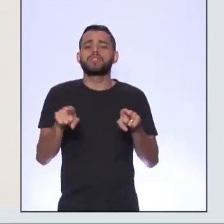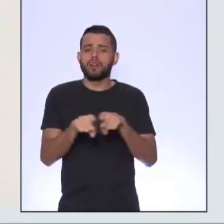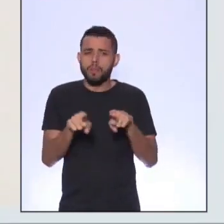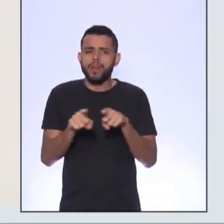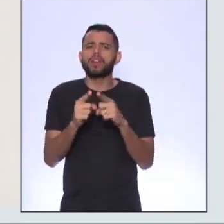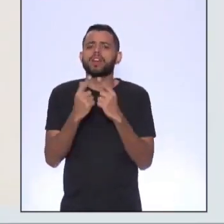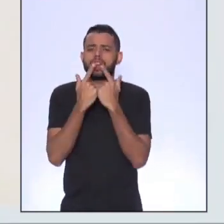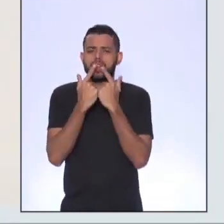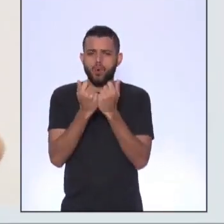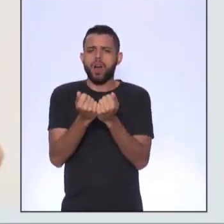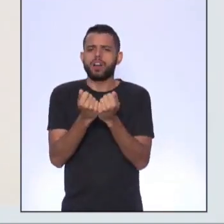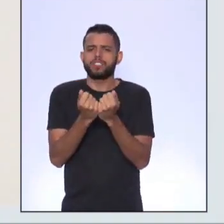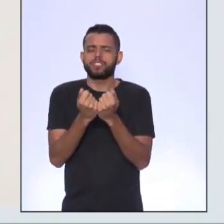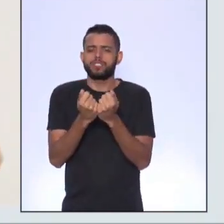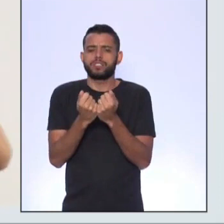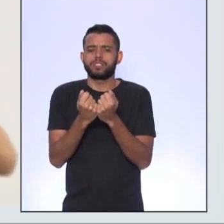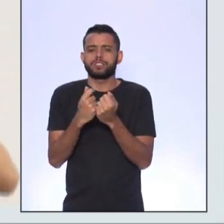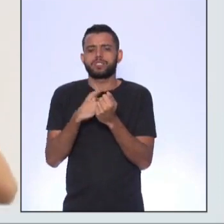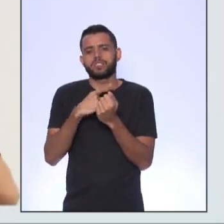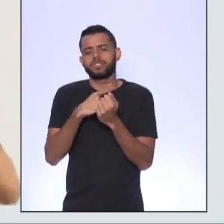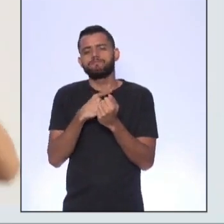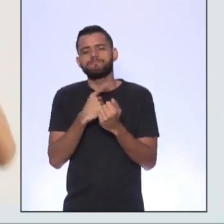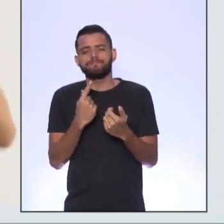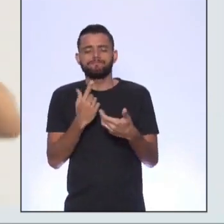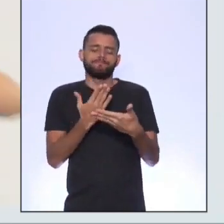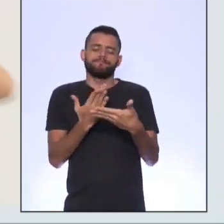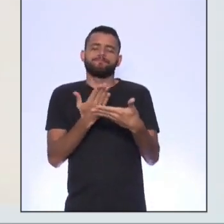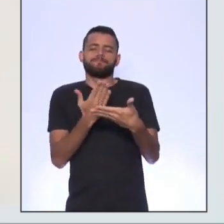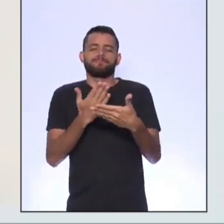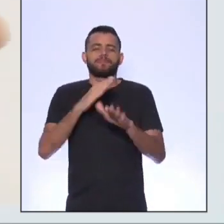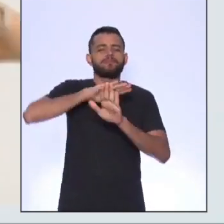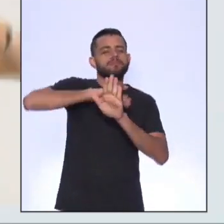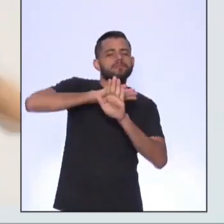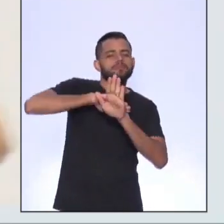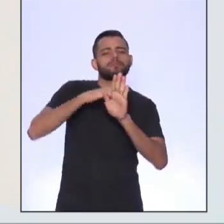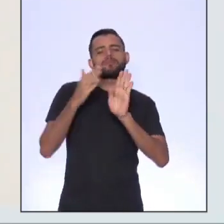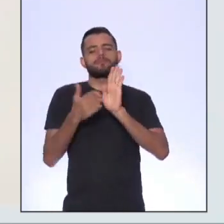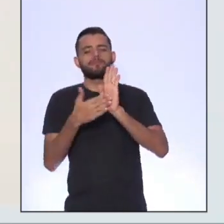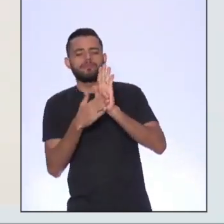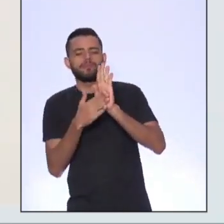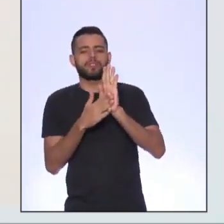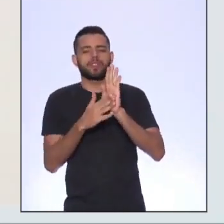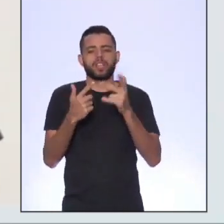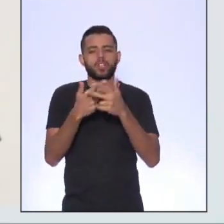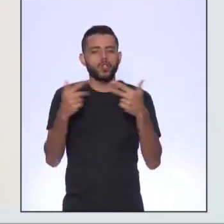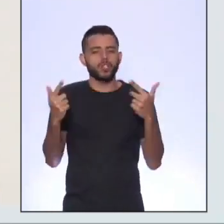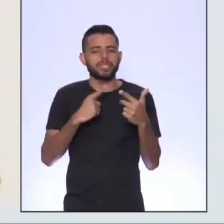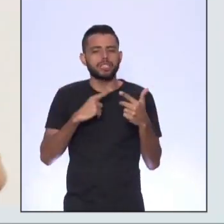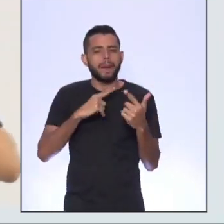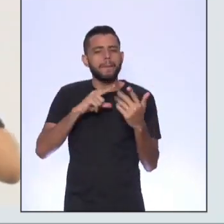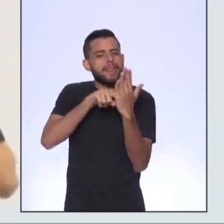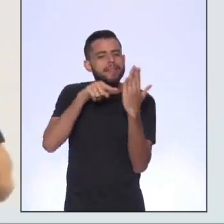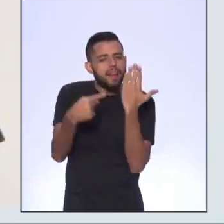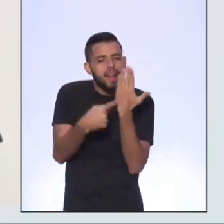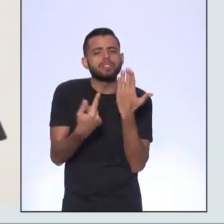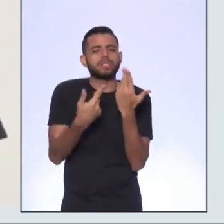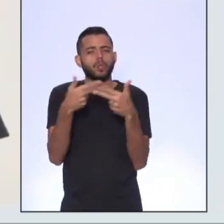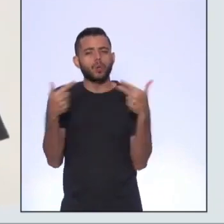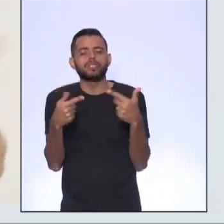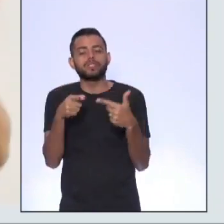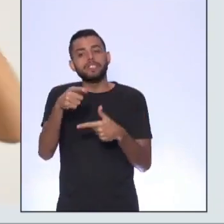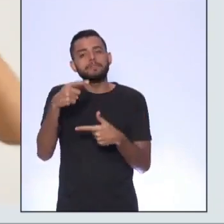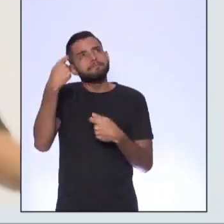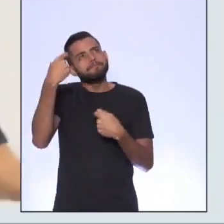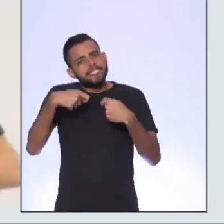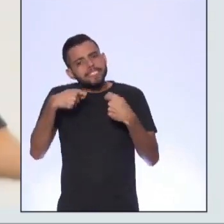linguagem. Sabe? O sentido ambíguo, a ironia, o duplo sentido, aquilo que está sublinear, né, na linguagem e tal, que você tem que buscar. Então,